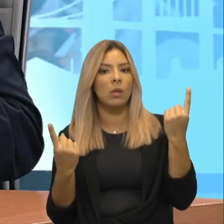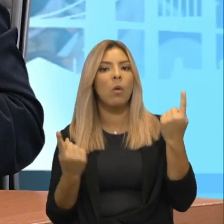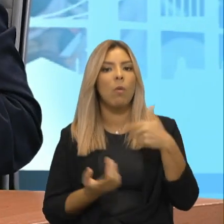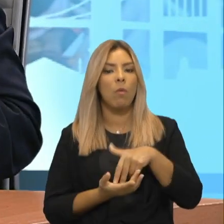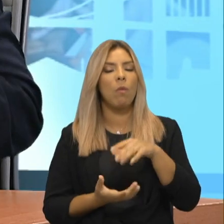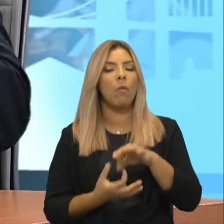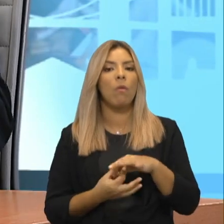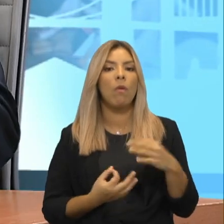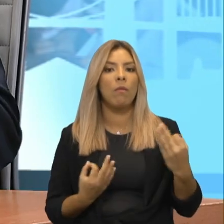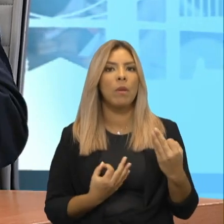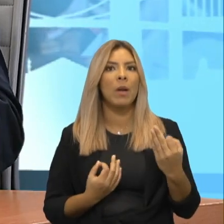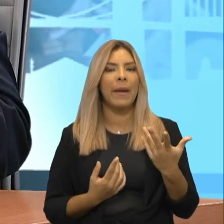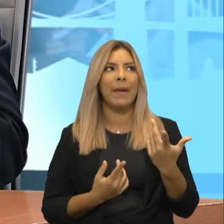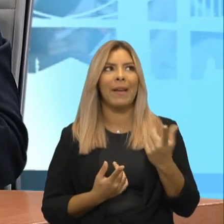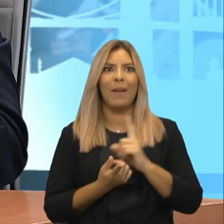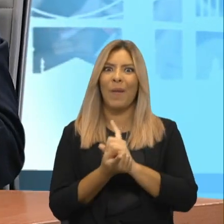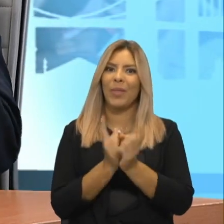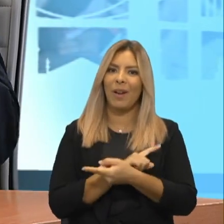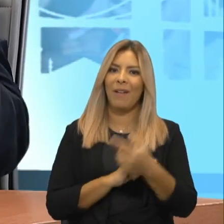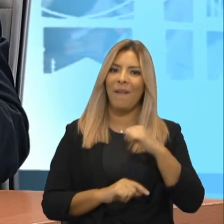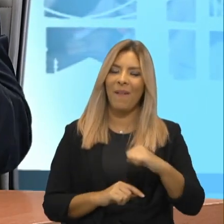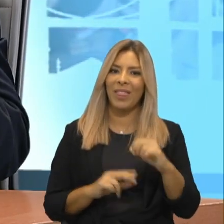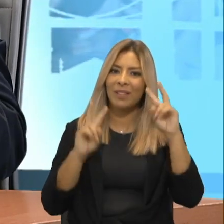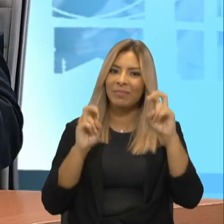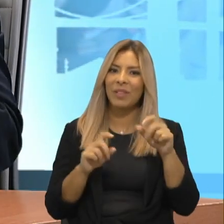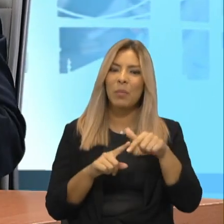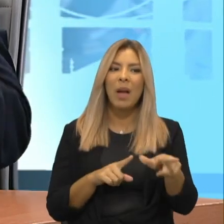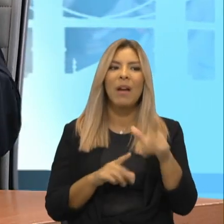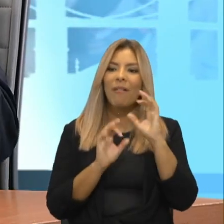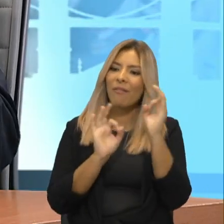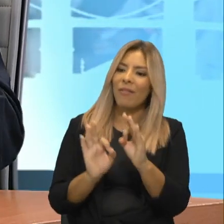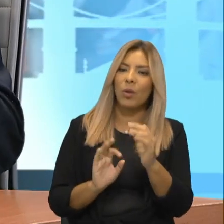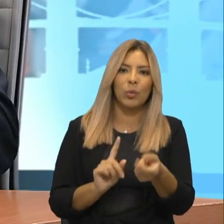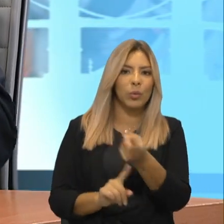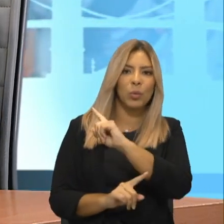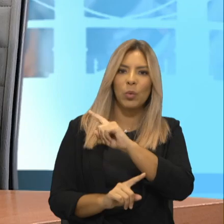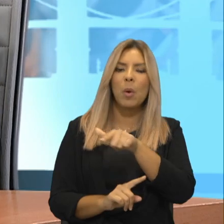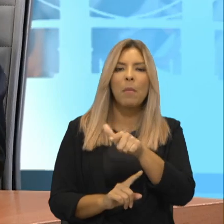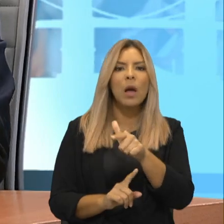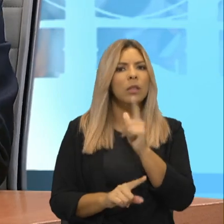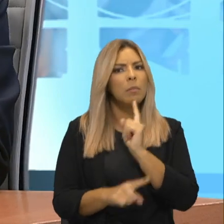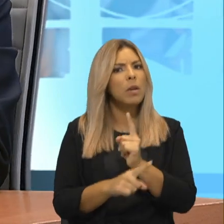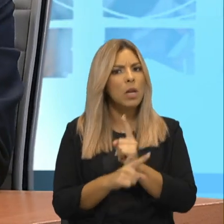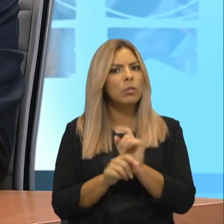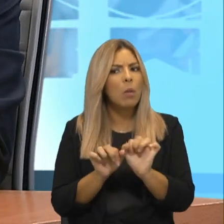contracorrente, porque chegam precisamente quando o contexto não é favorável e conseguem se implantar